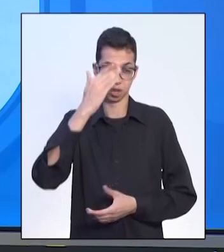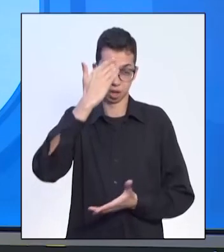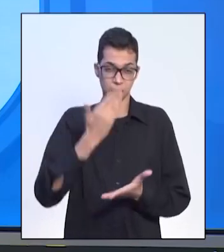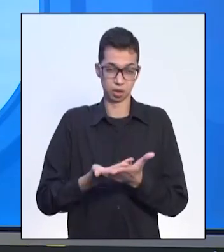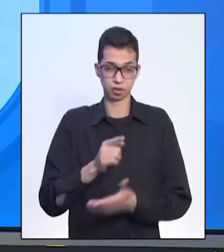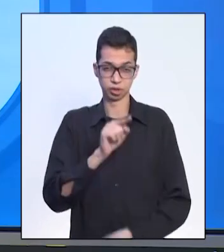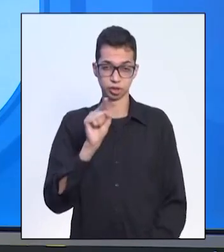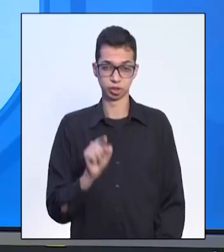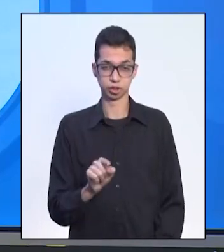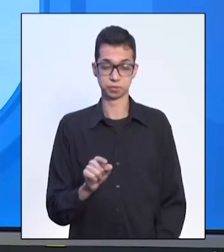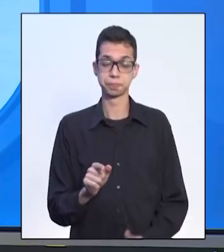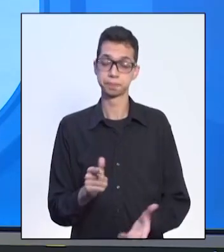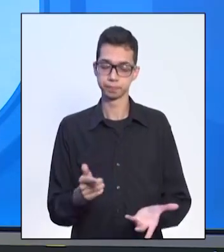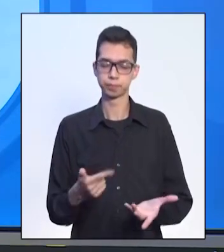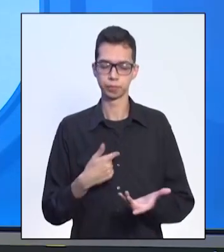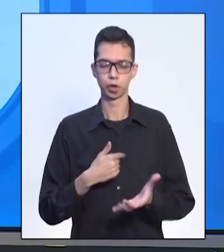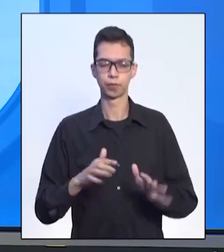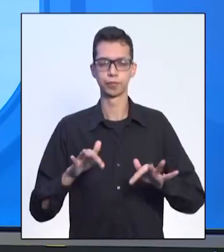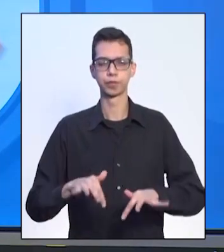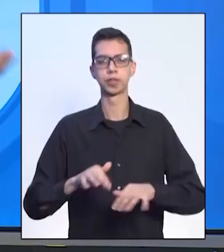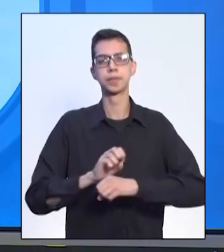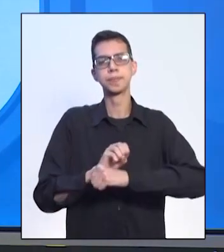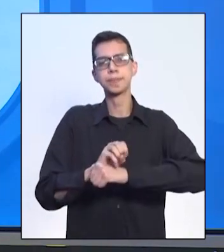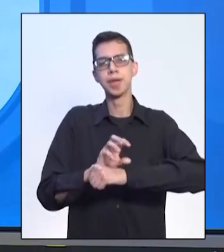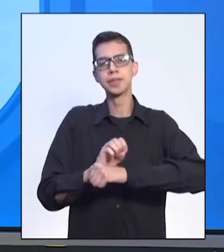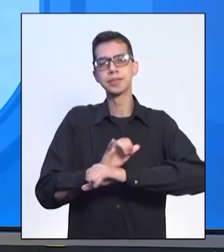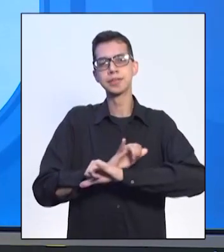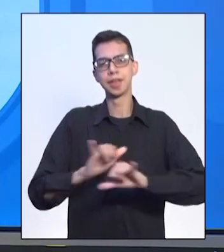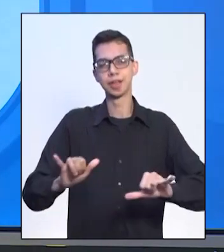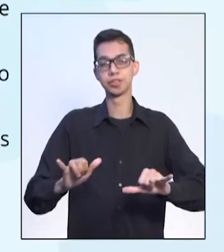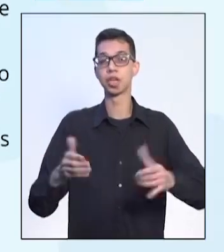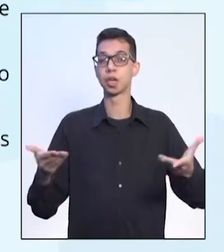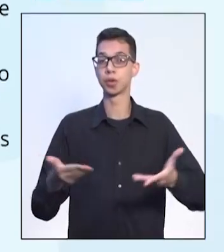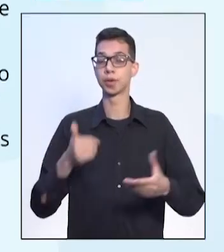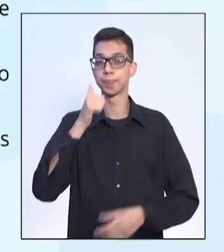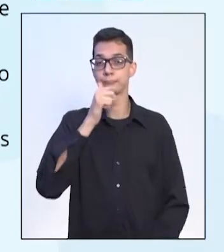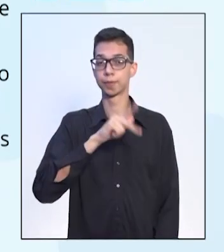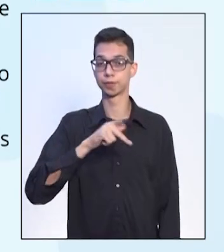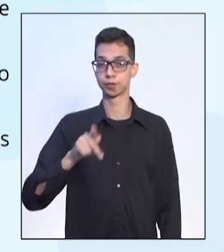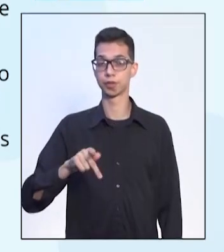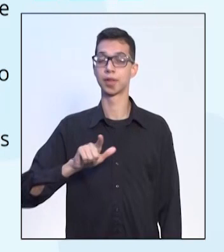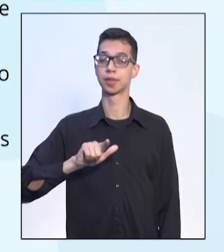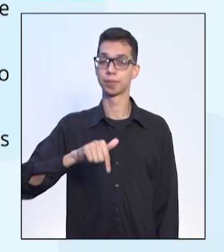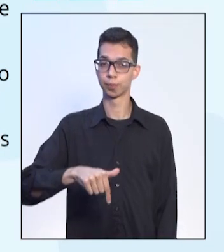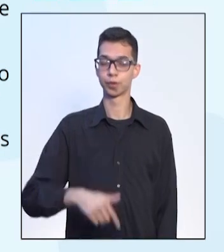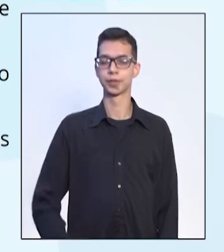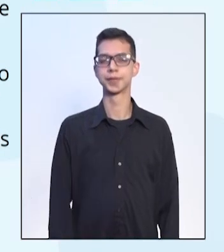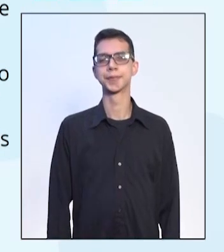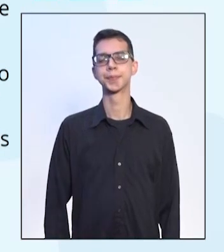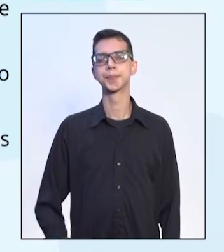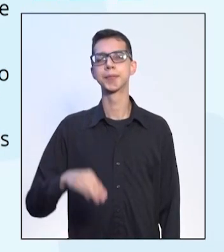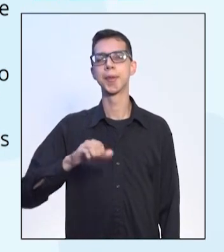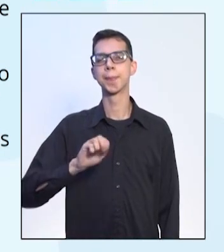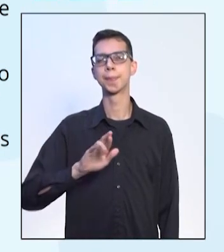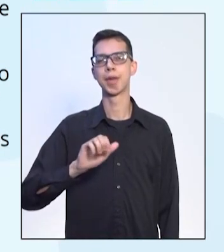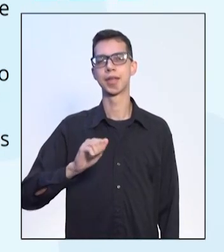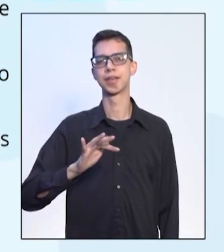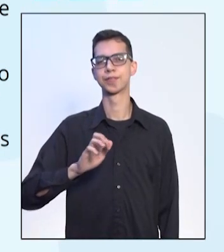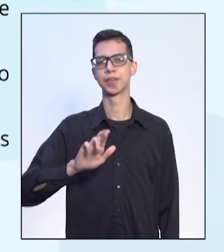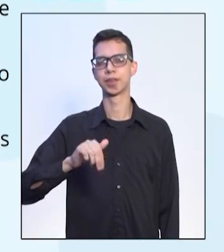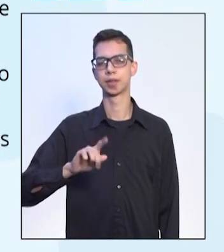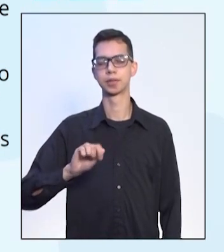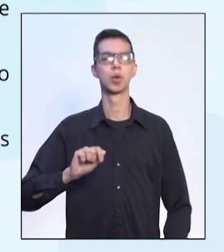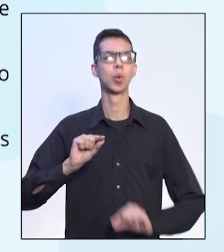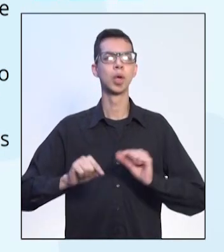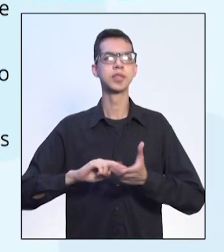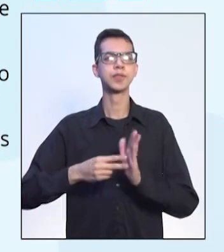uma mensagenzinha com vocês da nossa avaliação pessoal e passo a bola para a professora Maria Fernanda. Filosofar é refletir,